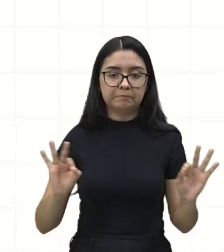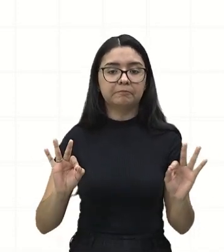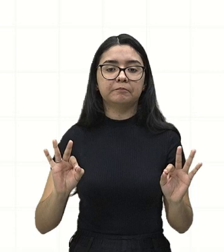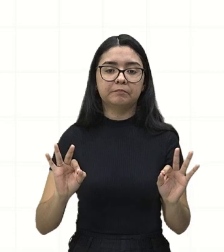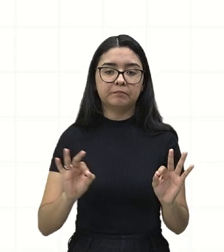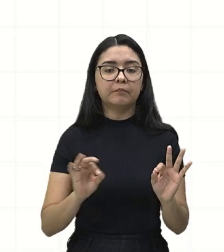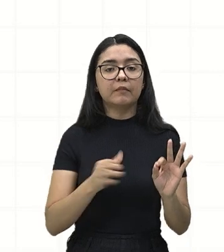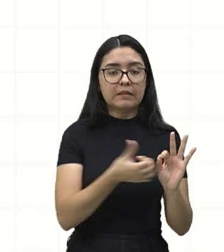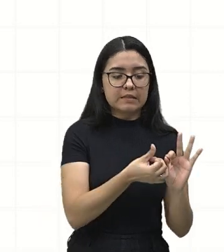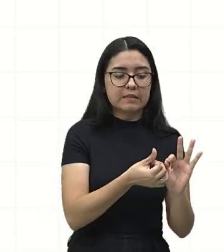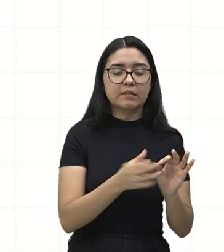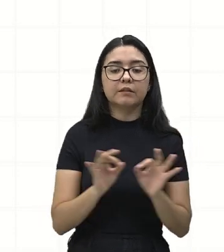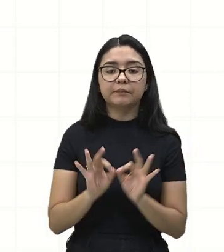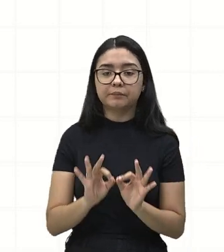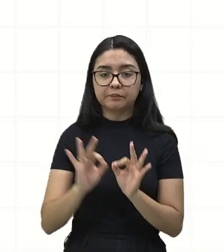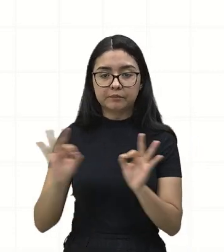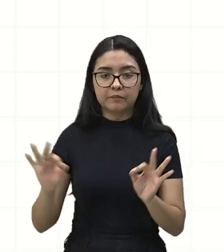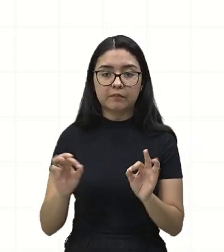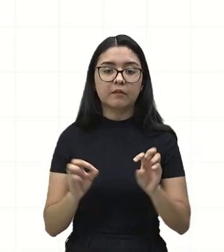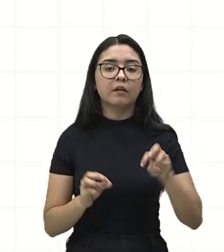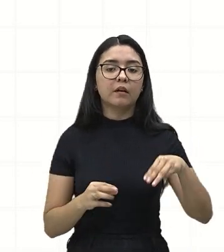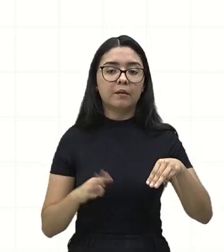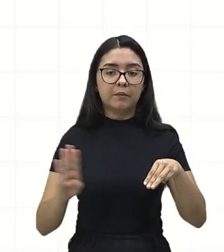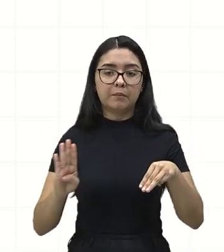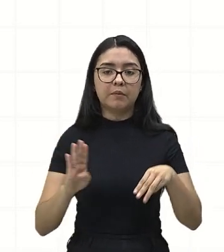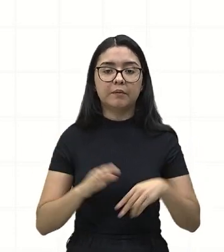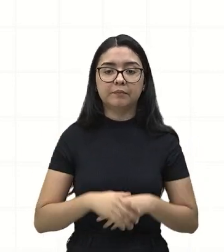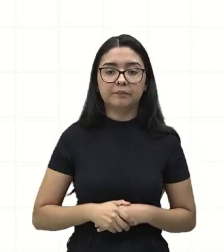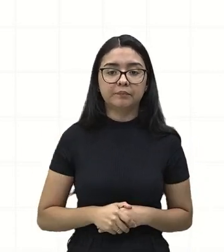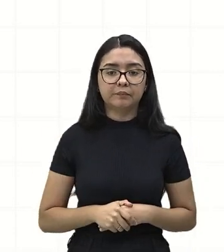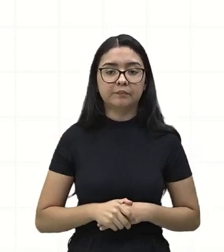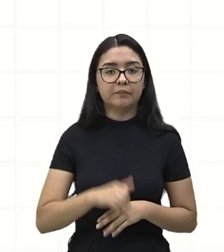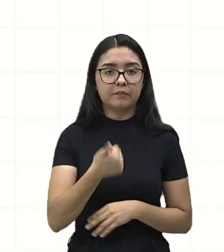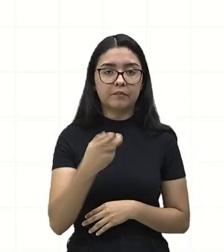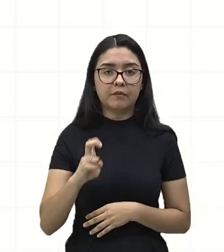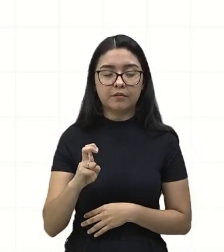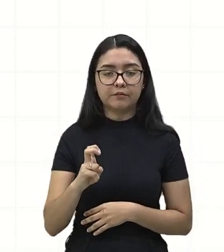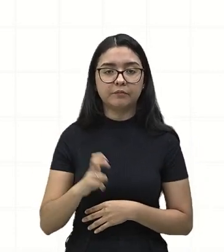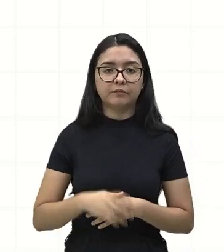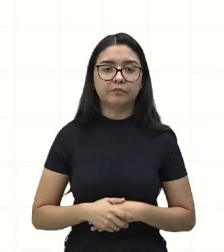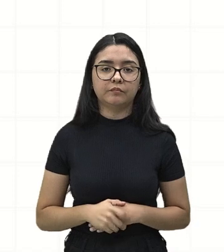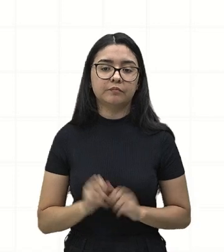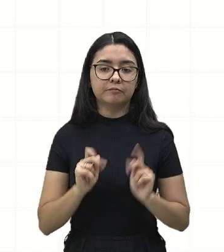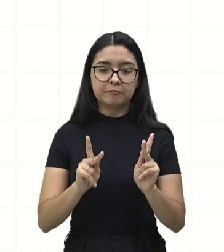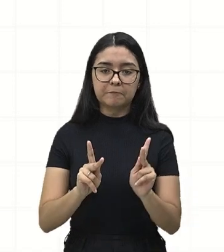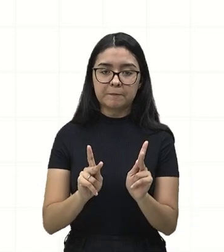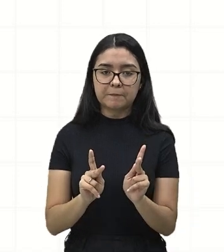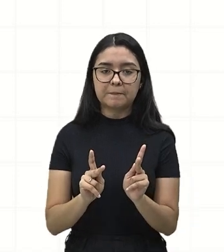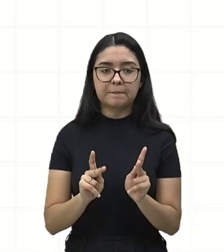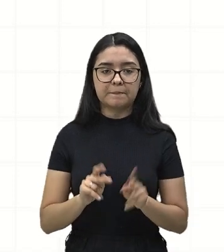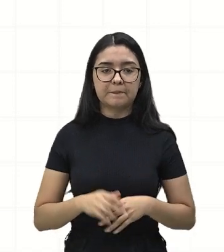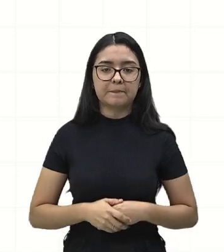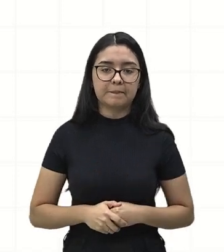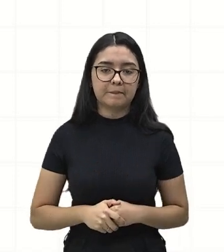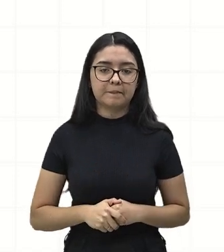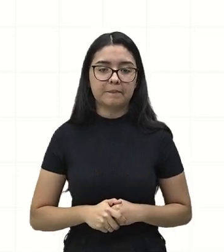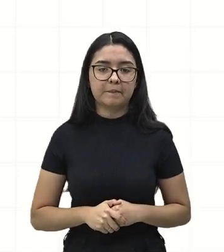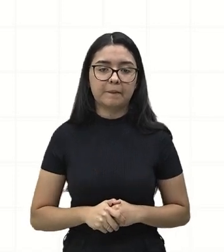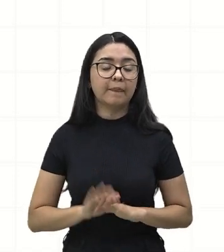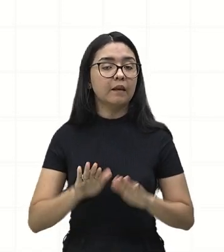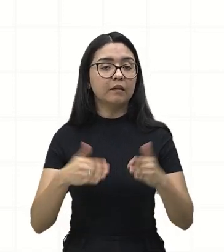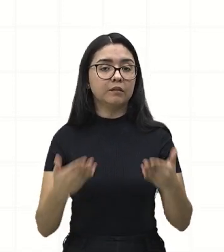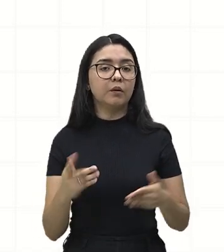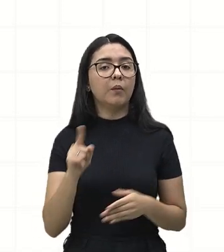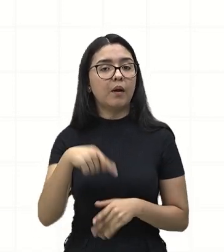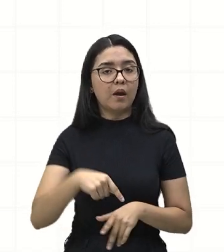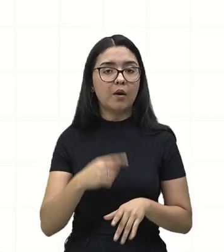medir 6 e esse tamanho aqui vai medir 15. Tudo bem? Então, esse basicamente é o